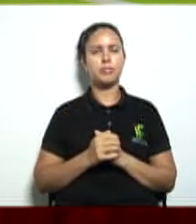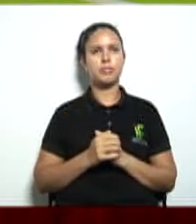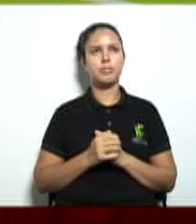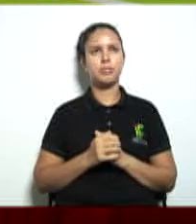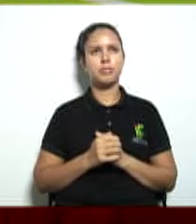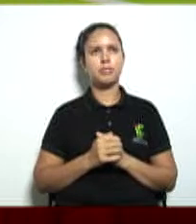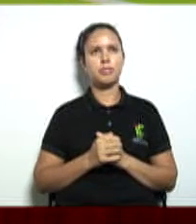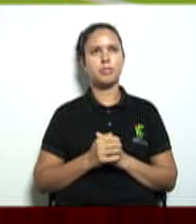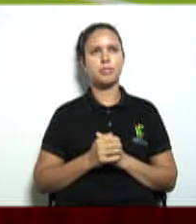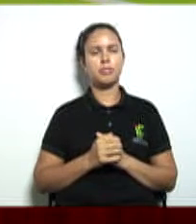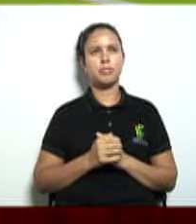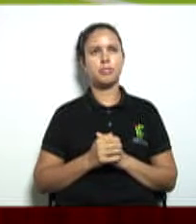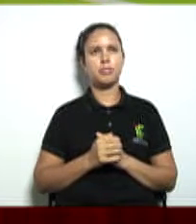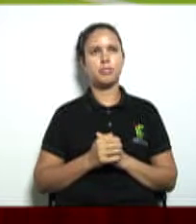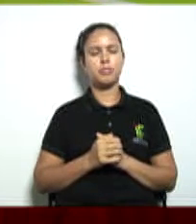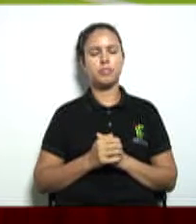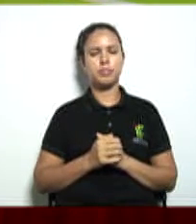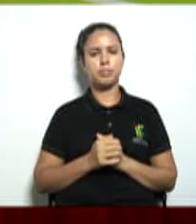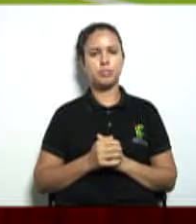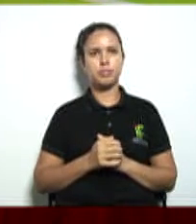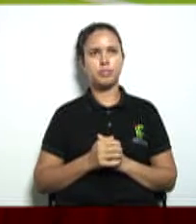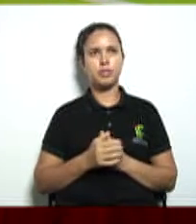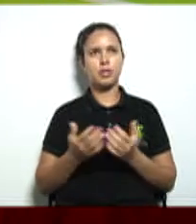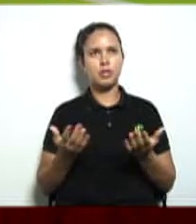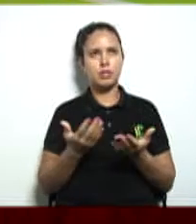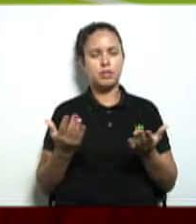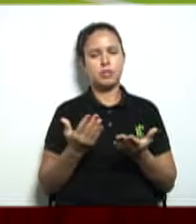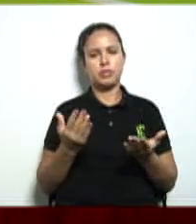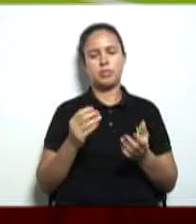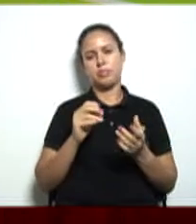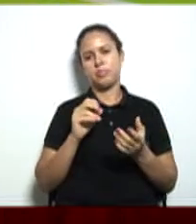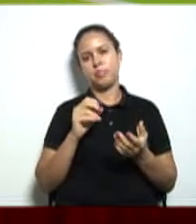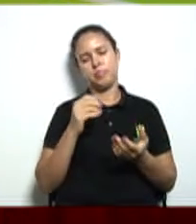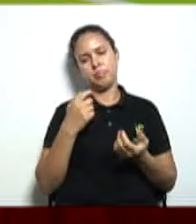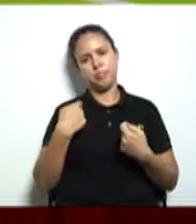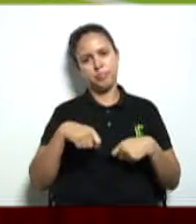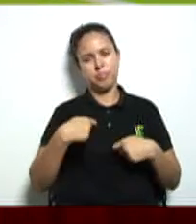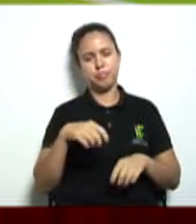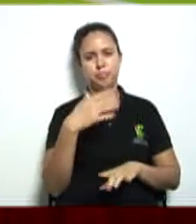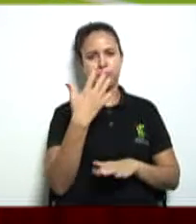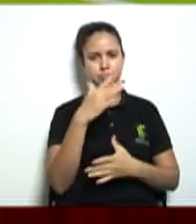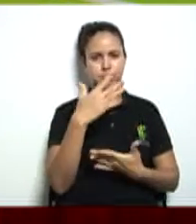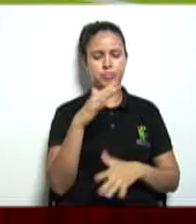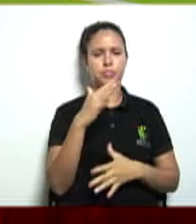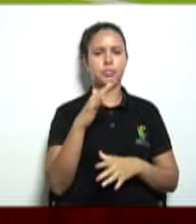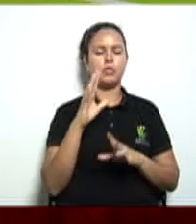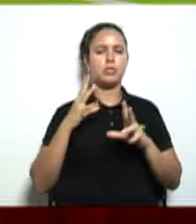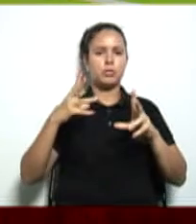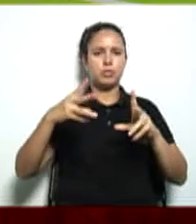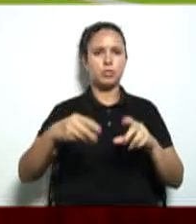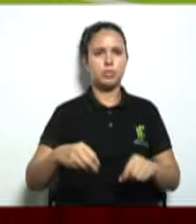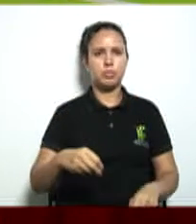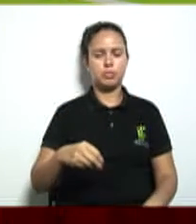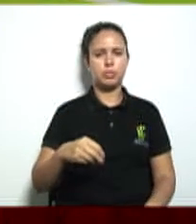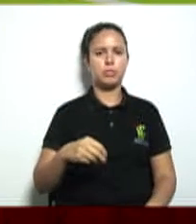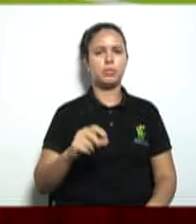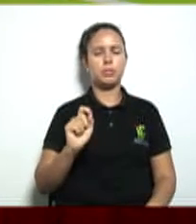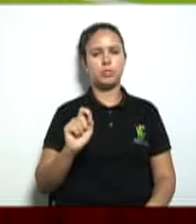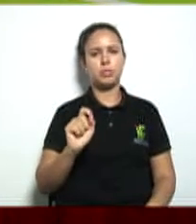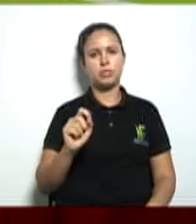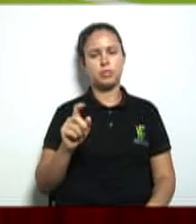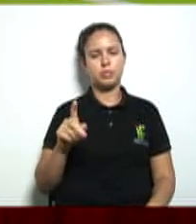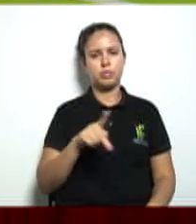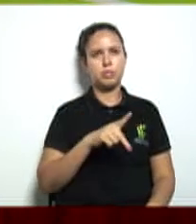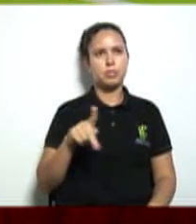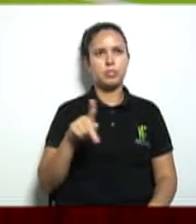Eu não posso deixar aqui de parabenizar todos os professores que estão interagindo com a gente aqui